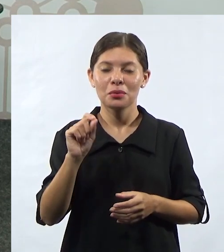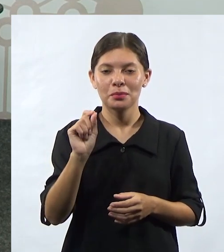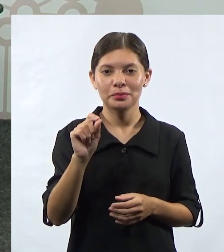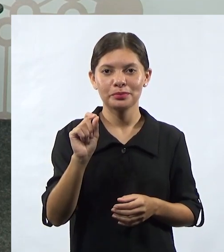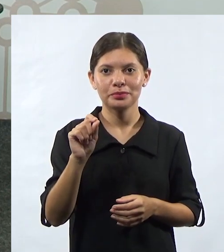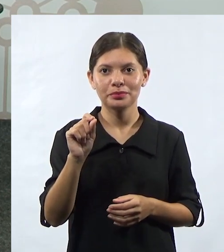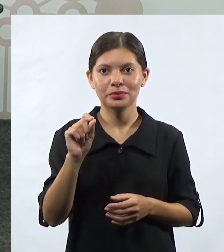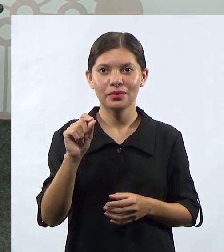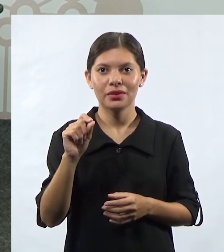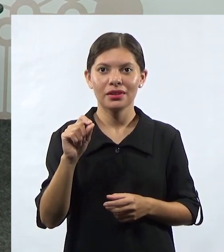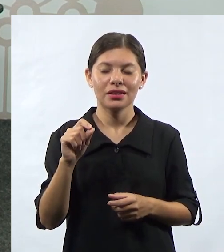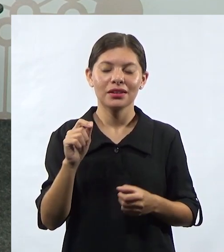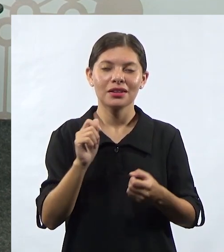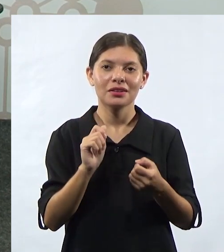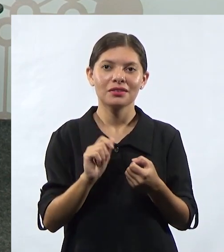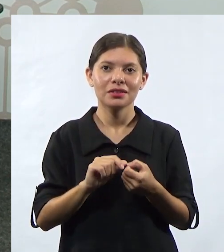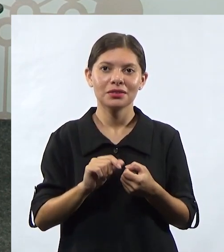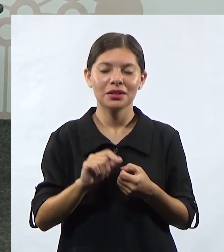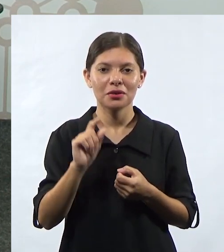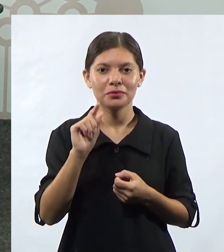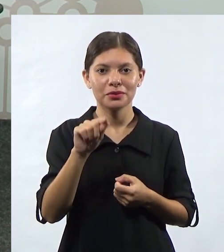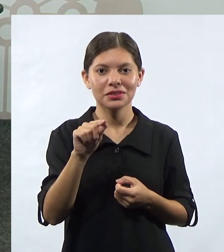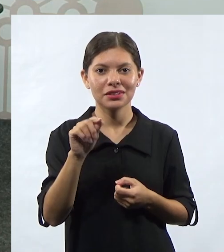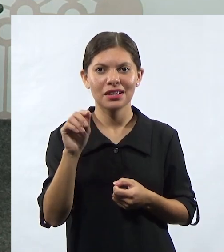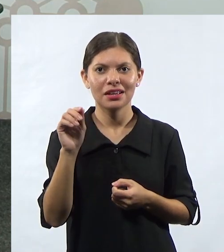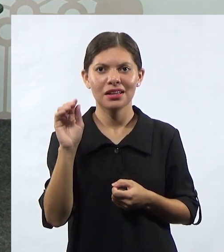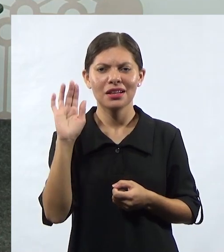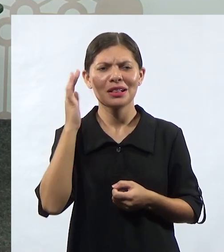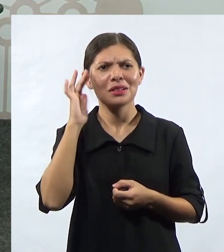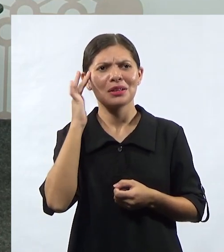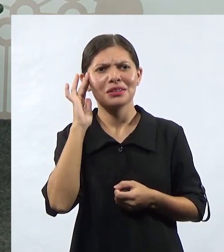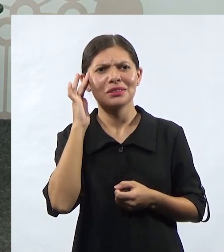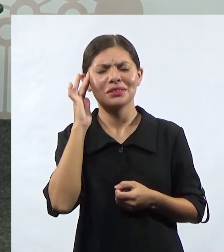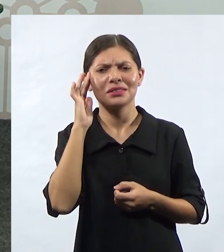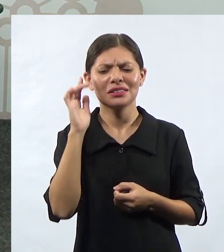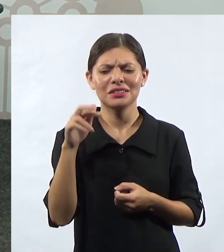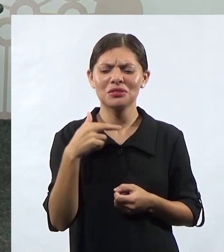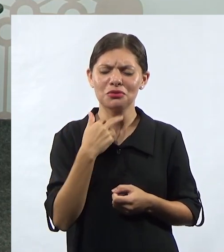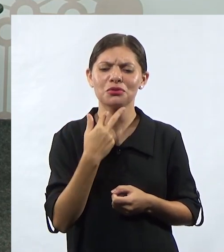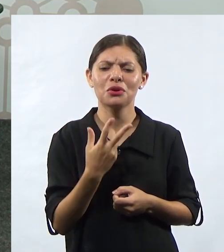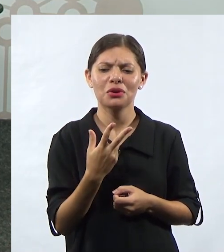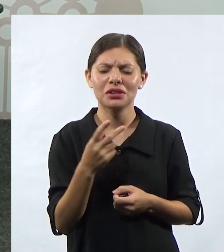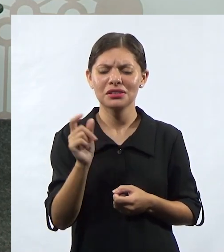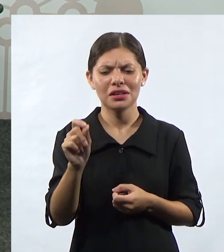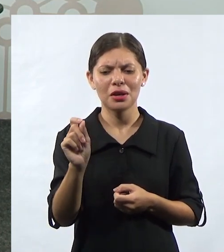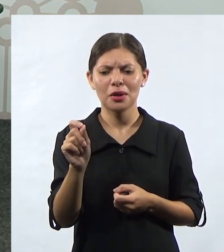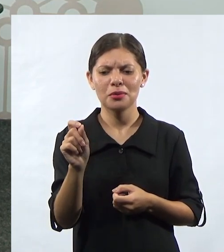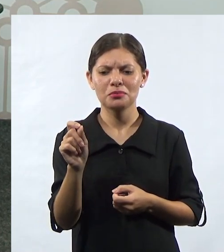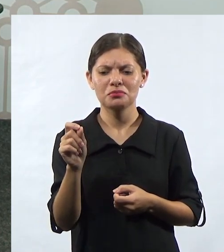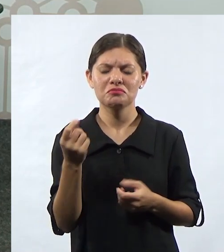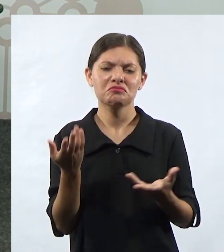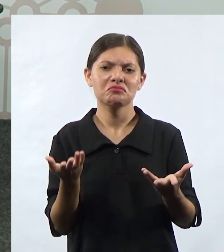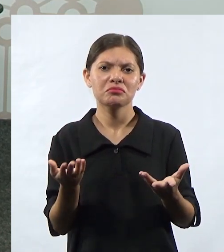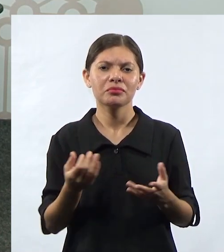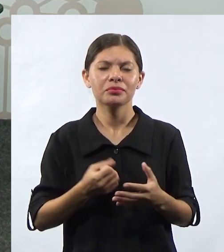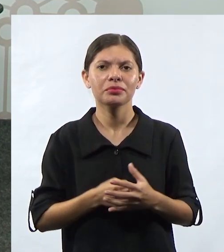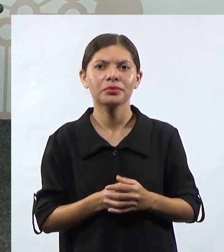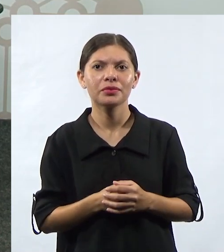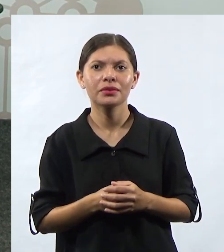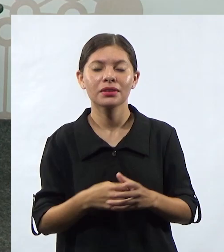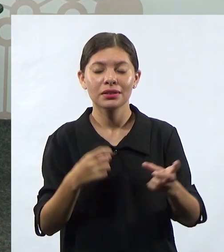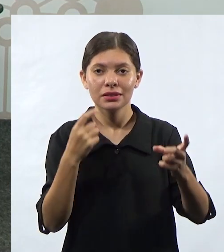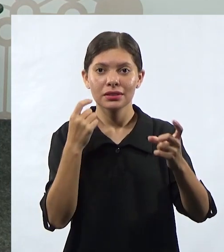pontual e você às vezes não sabe de quem é aquela voz. Então, assim, é interessante que, por mais que